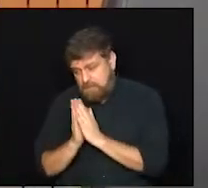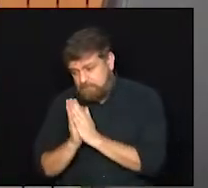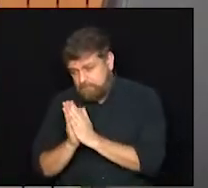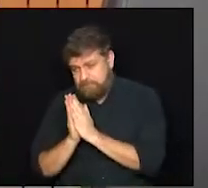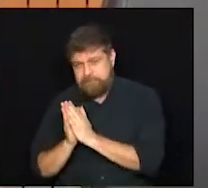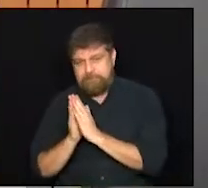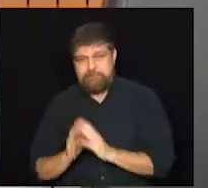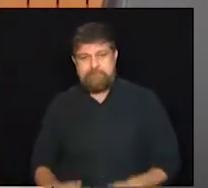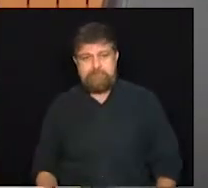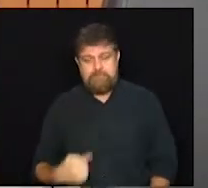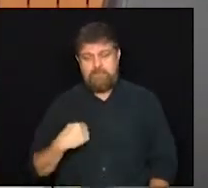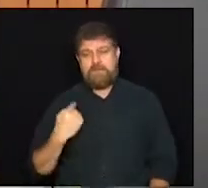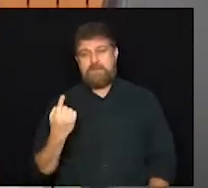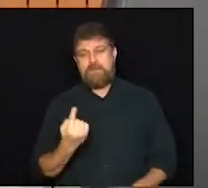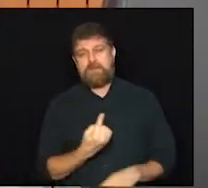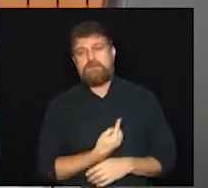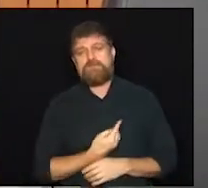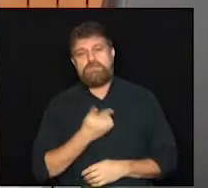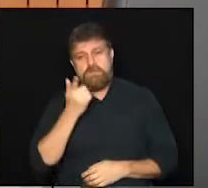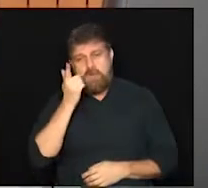disponível, para que a gente possa